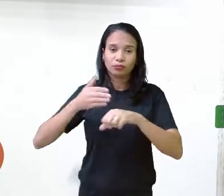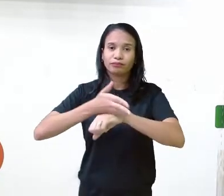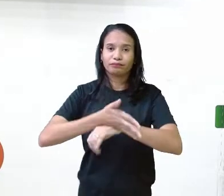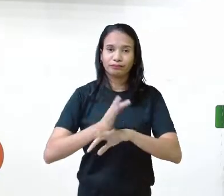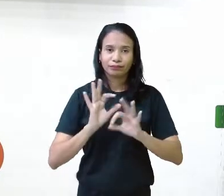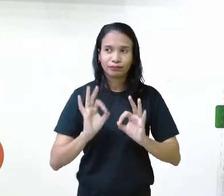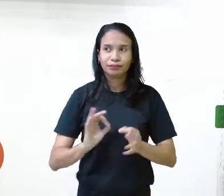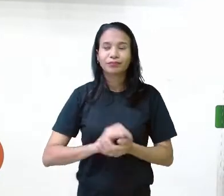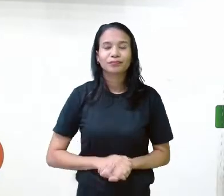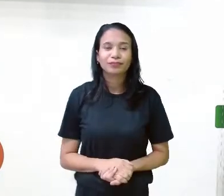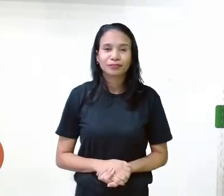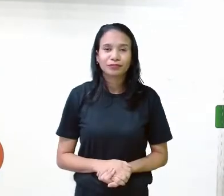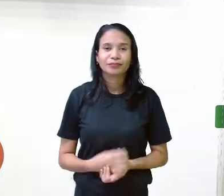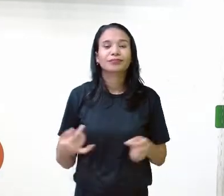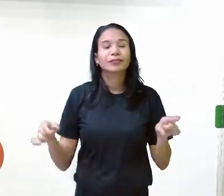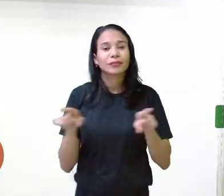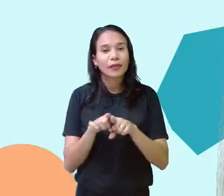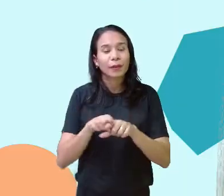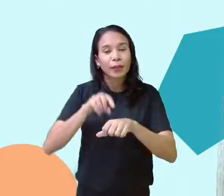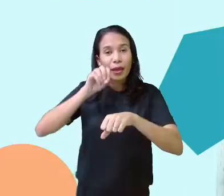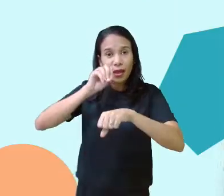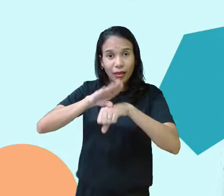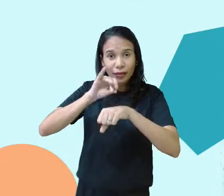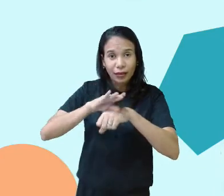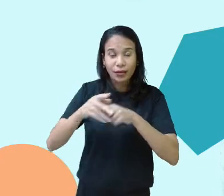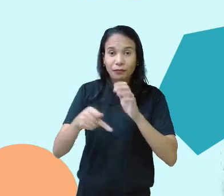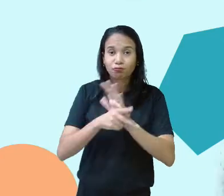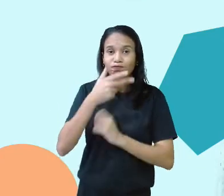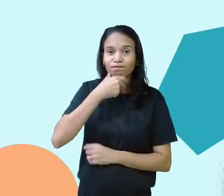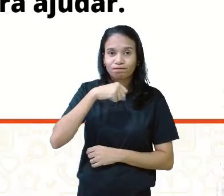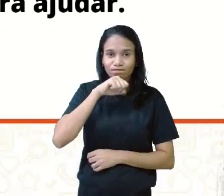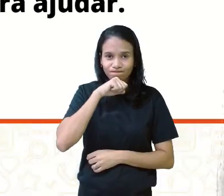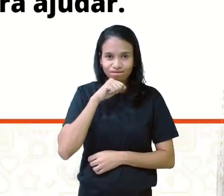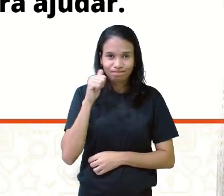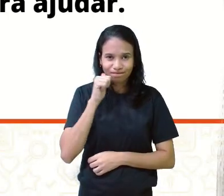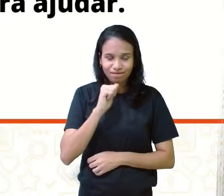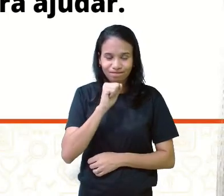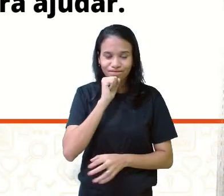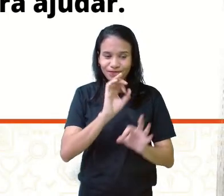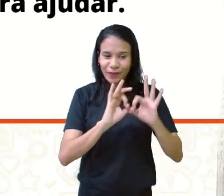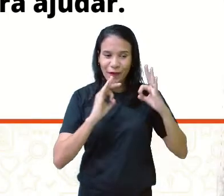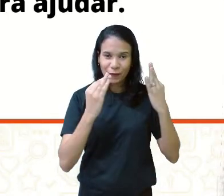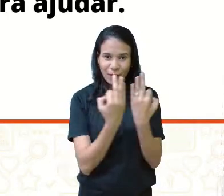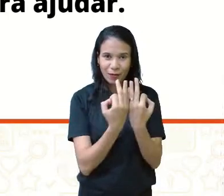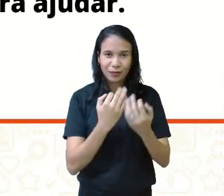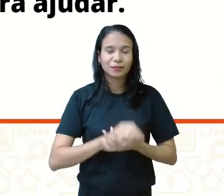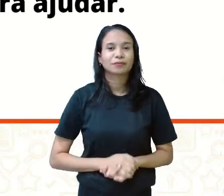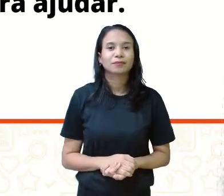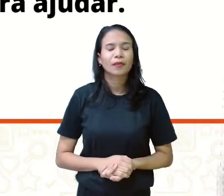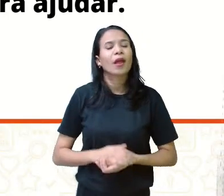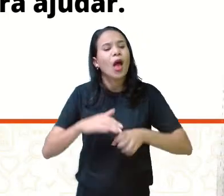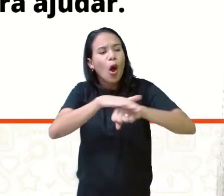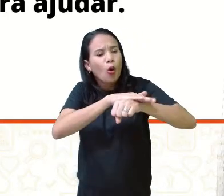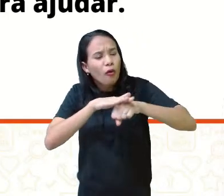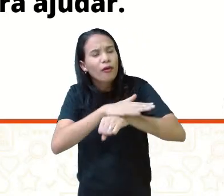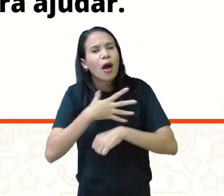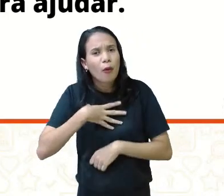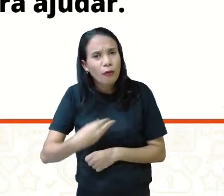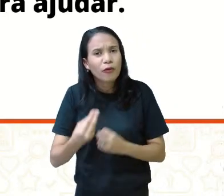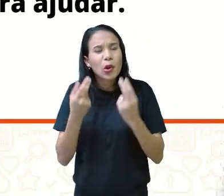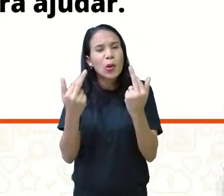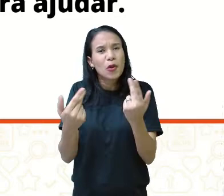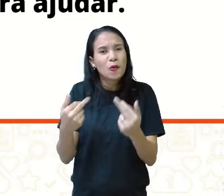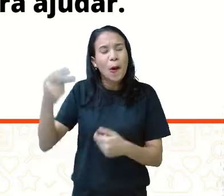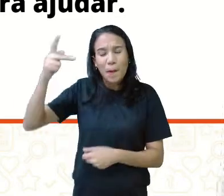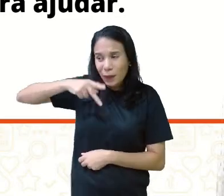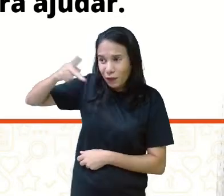abordagem. E algumas sugestões aos pais. Dizer ao seu filho a mesma coisa que o